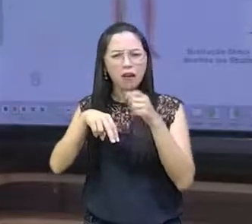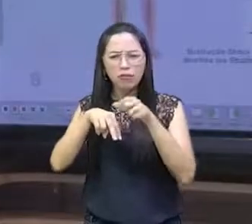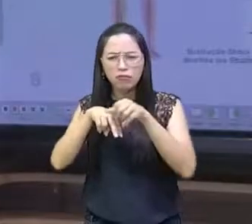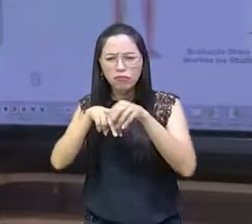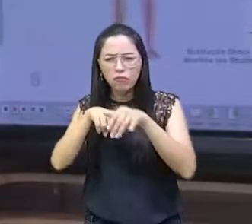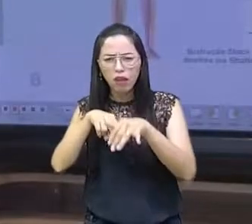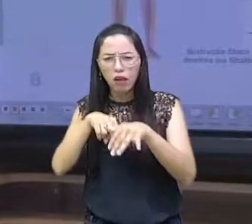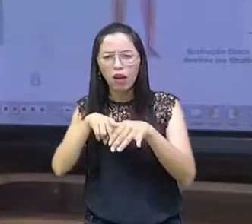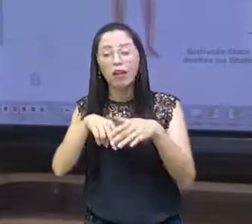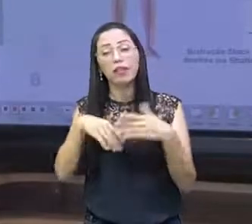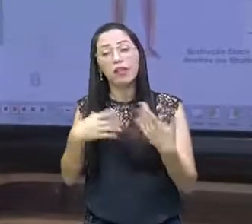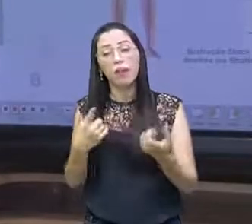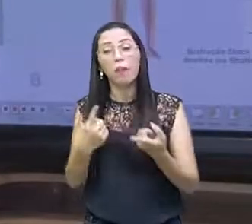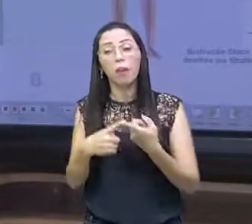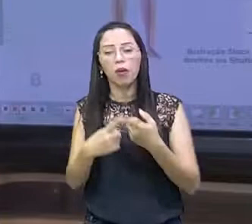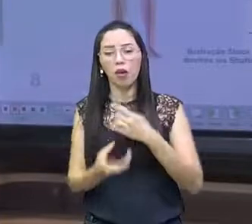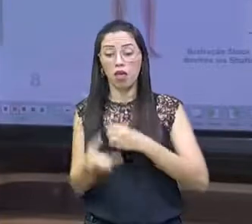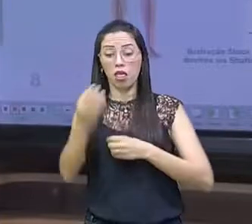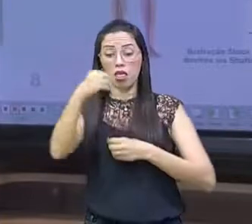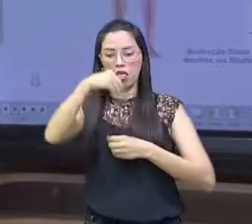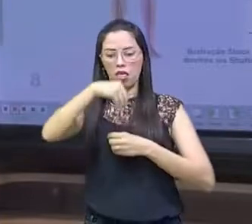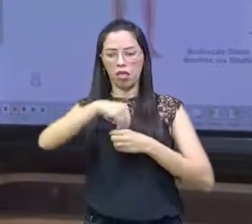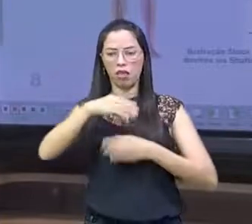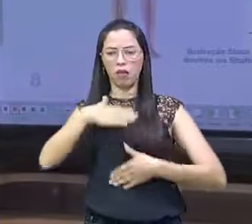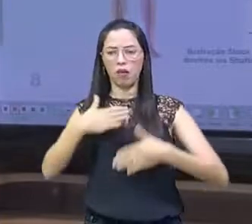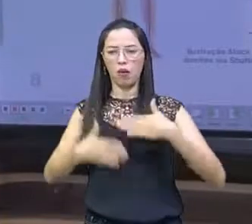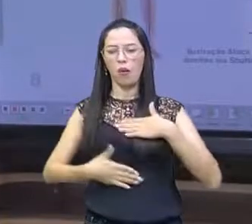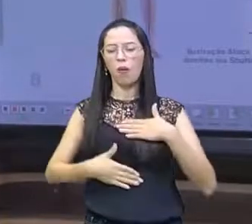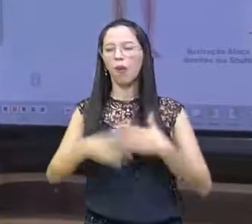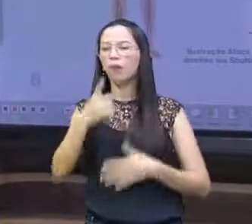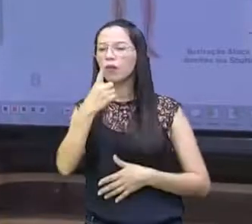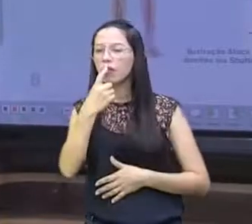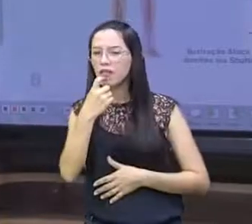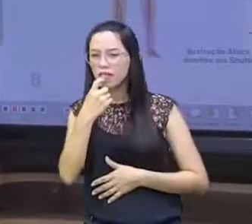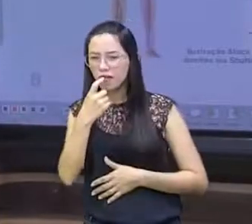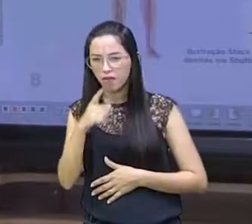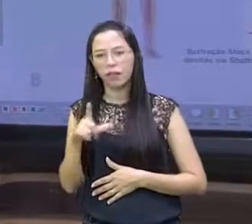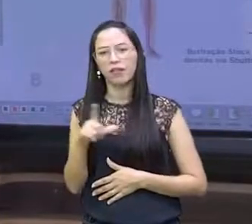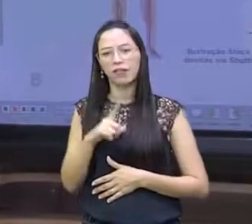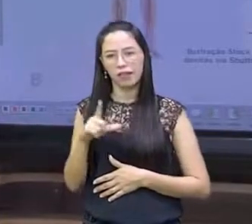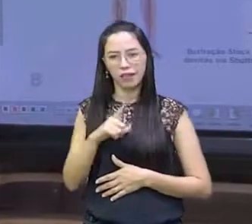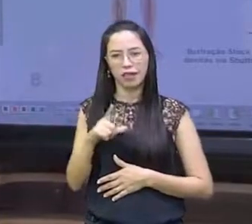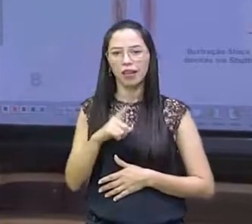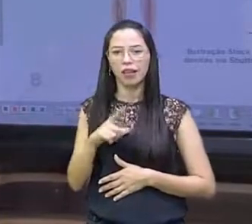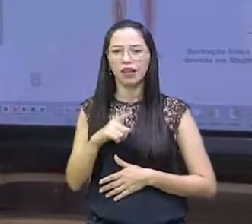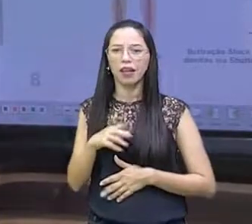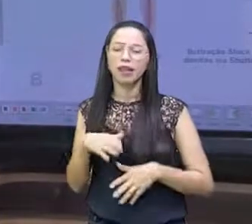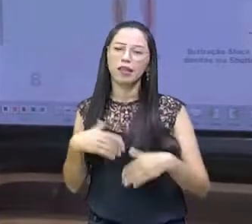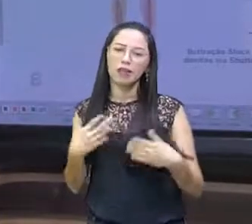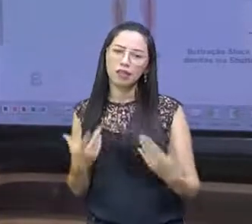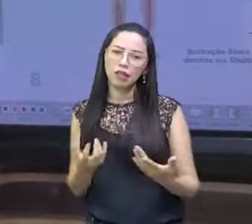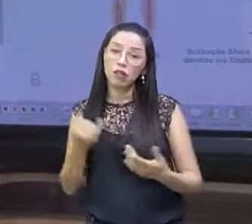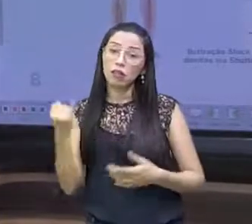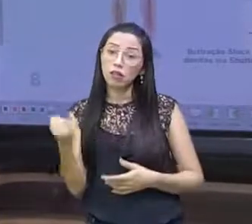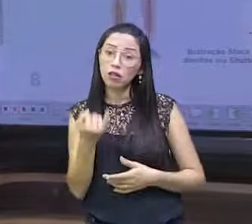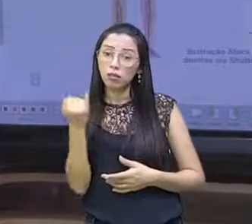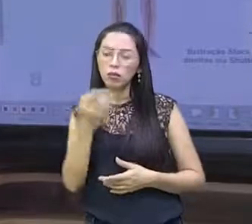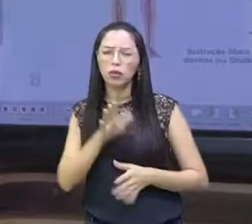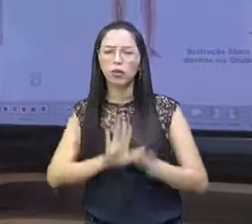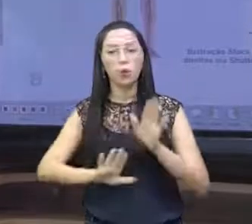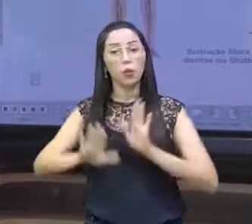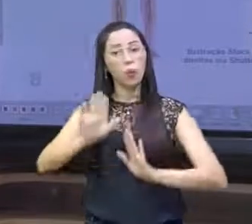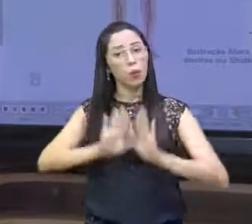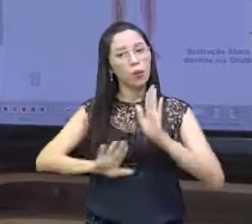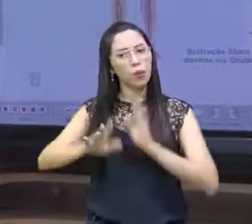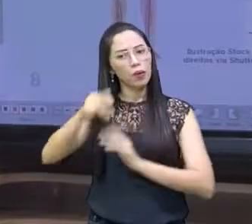muita água, e essa água se encontra justamente no sangue. Então, é necessário que a gente tome cuidado, né, para não se machucar tanto,